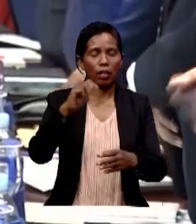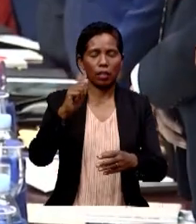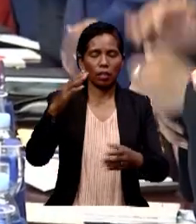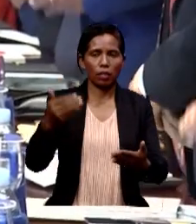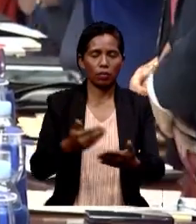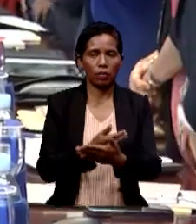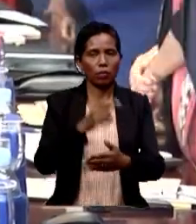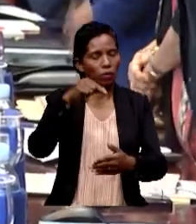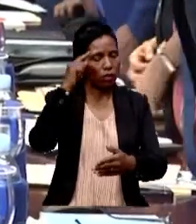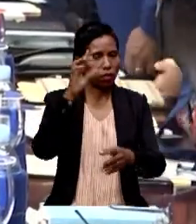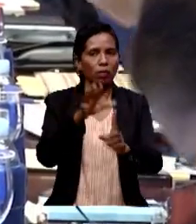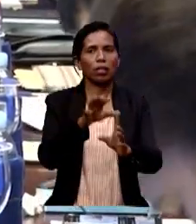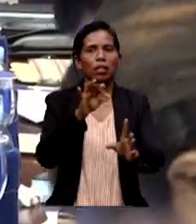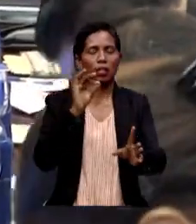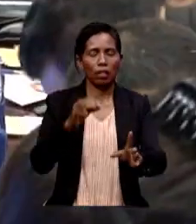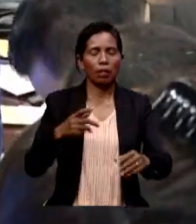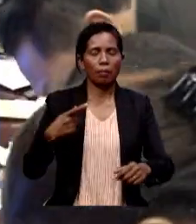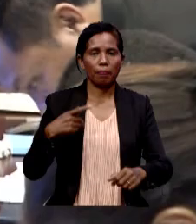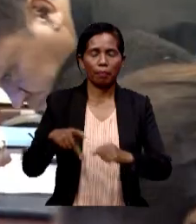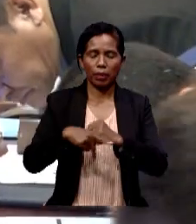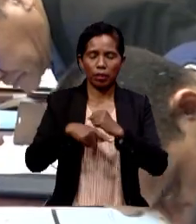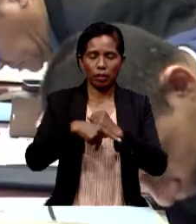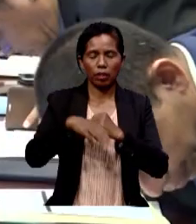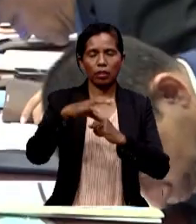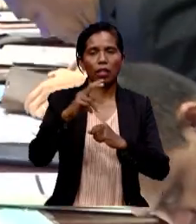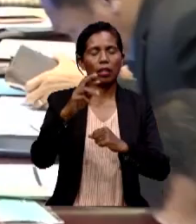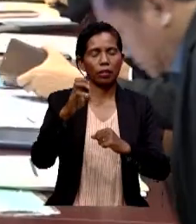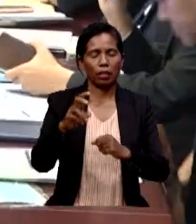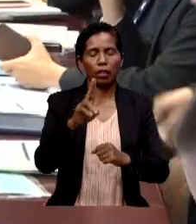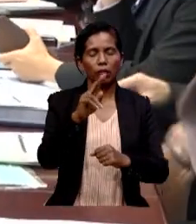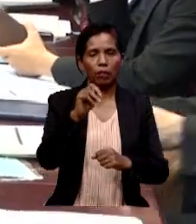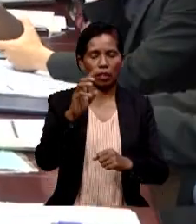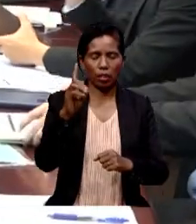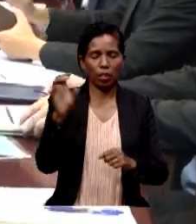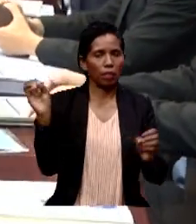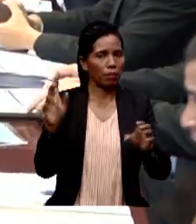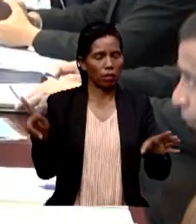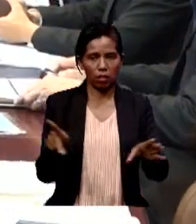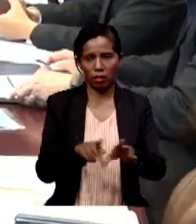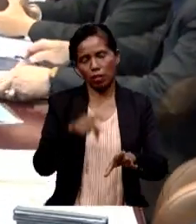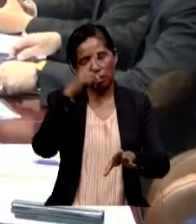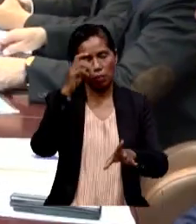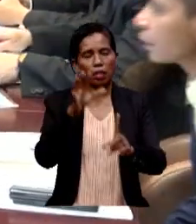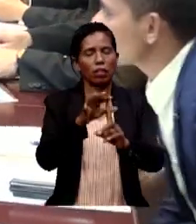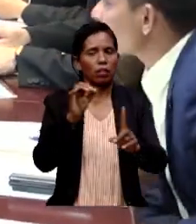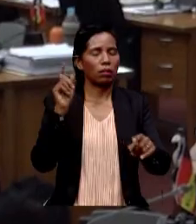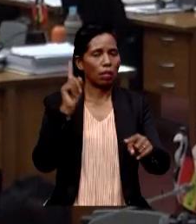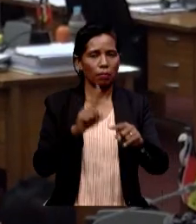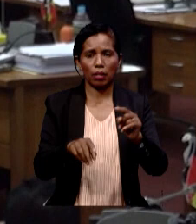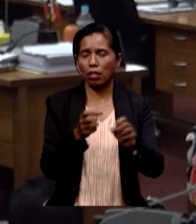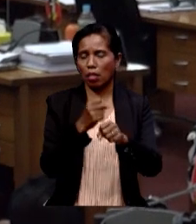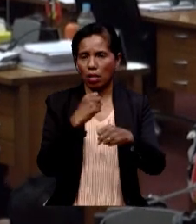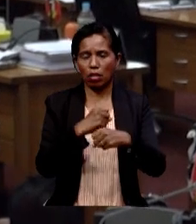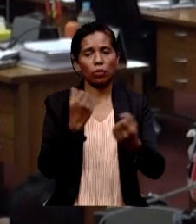reunión conselho ministro, mai be bancada CNRT, PD ho UDT, la marca presença, nune eleição refere la bele realiza to hin